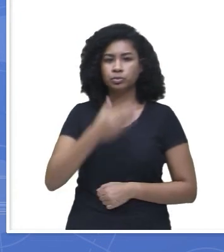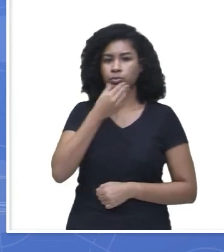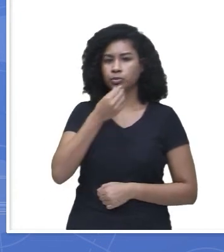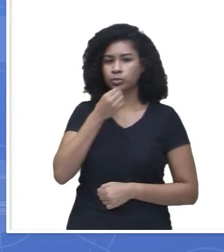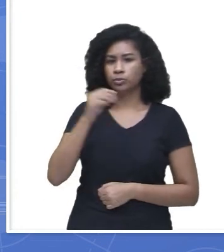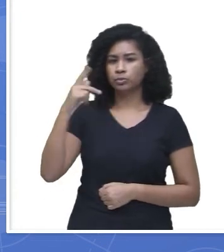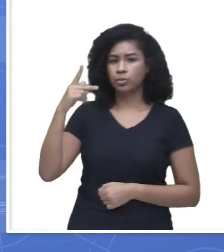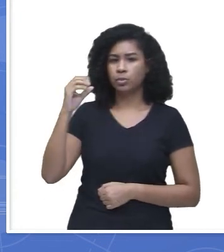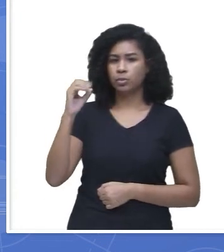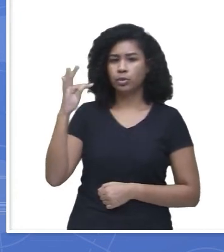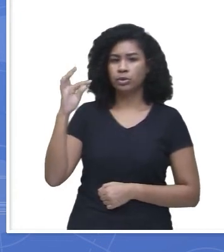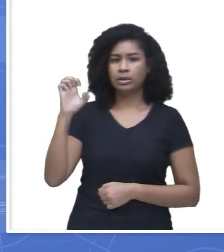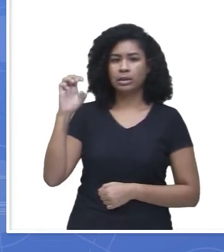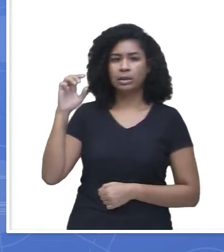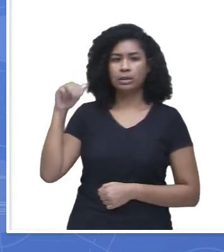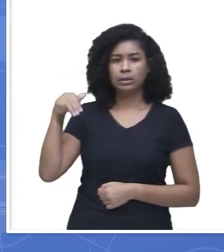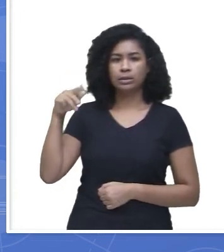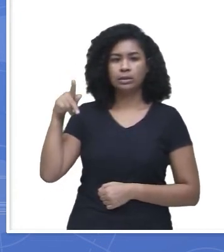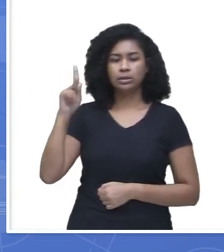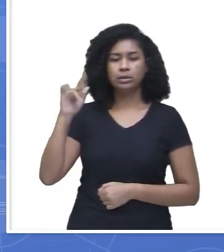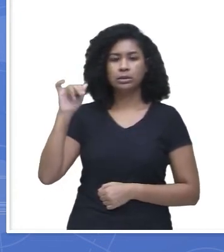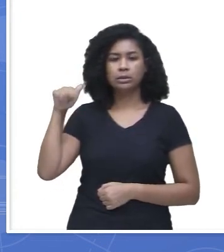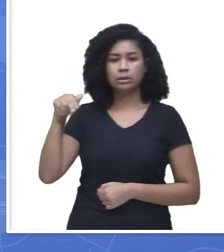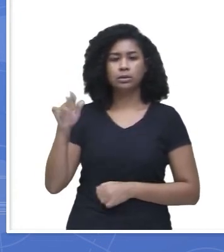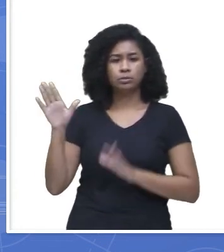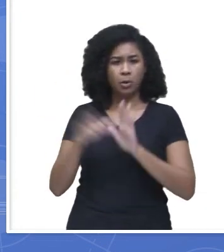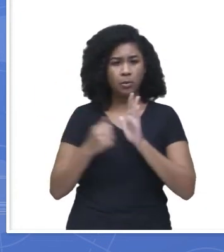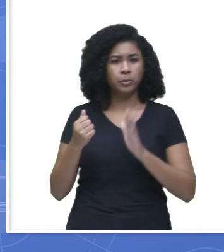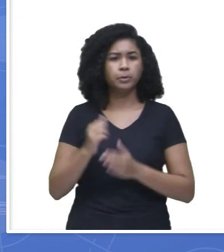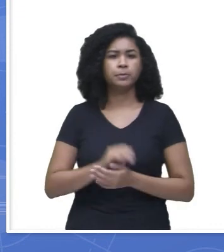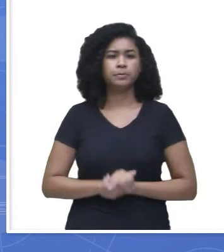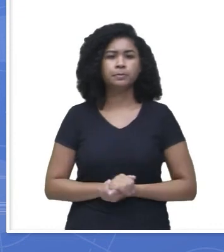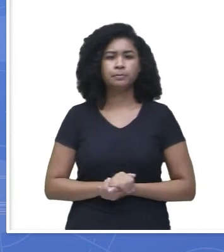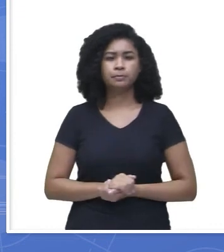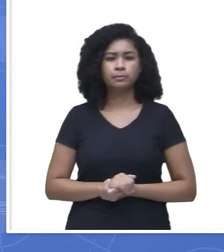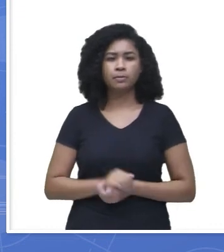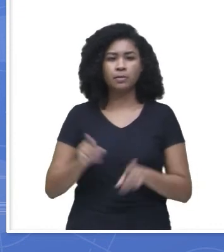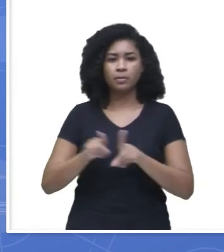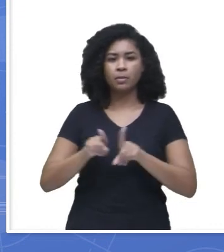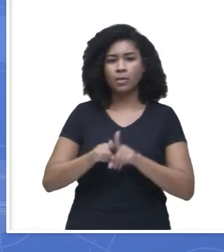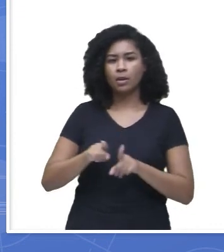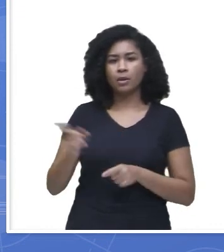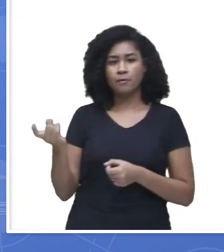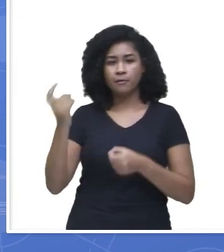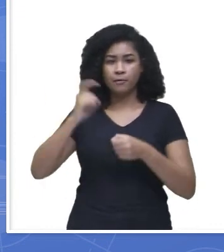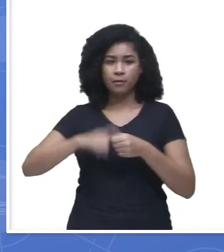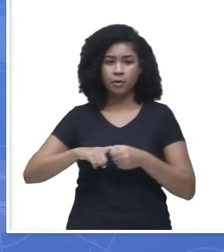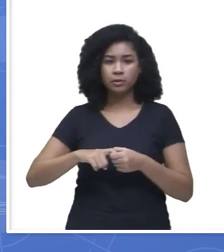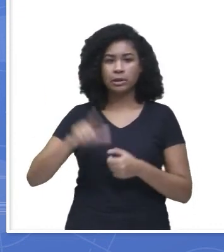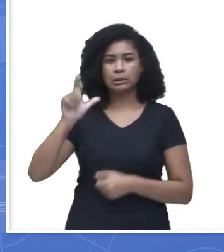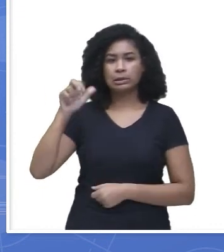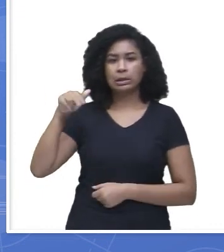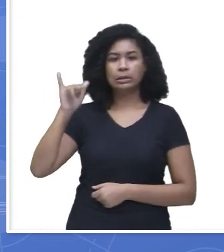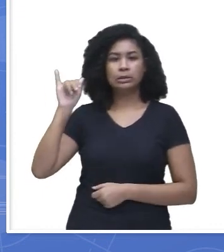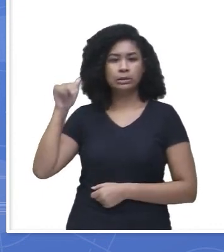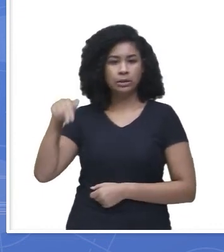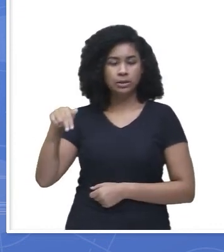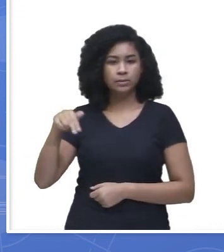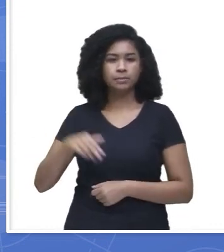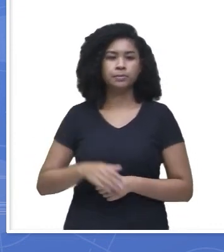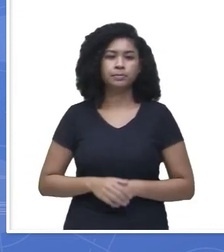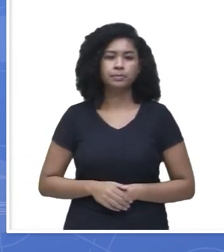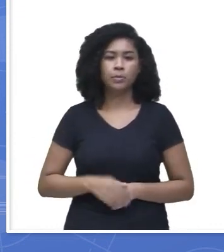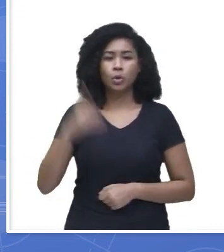não. Retorno de Vladimir Lenin para a Rússia, também vai acontecer em 17. O Domingo Sangrento,